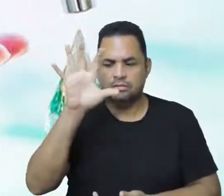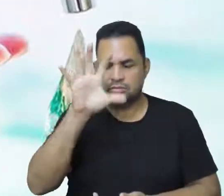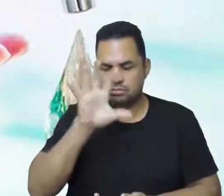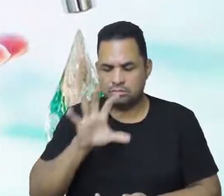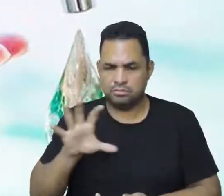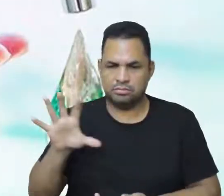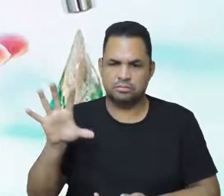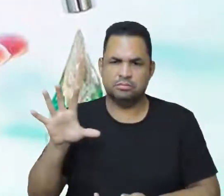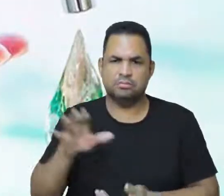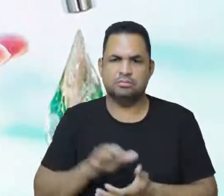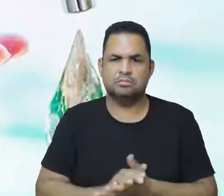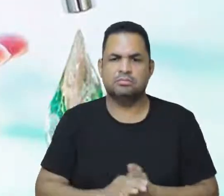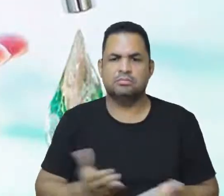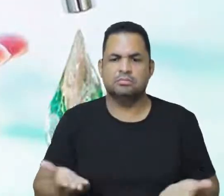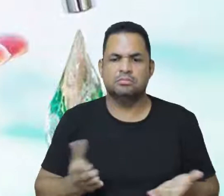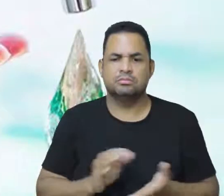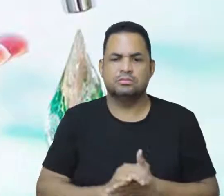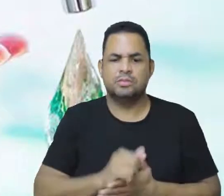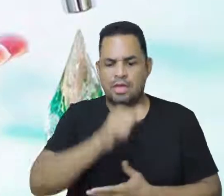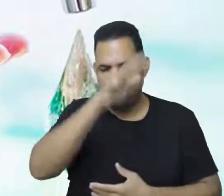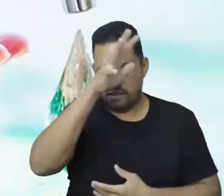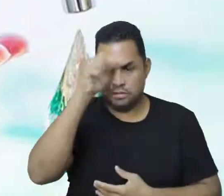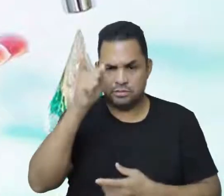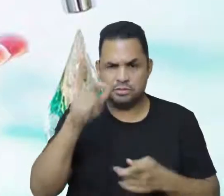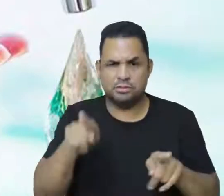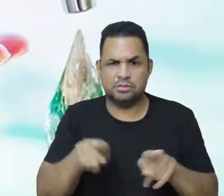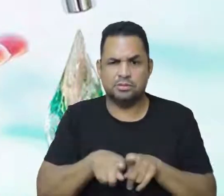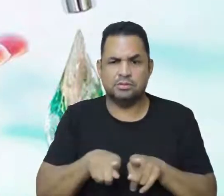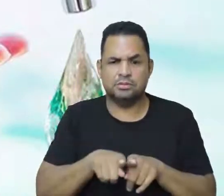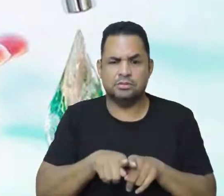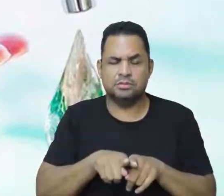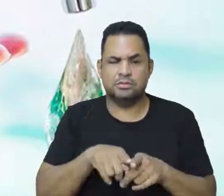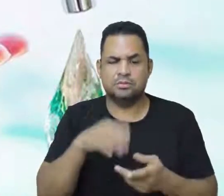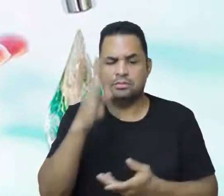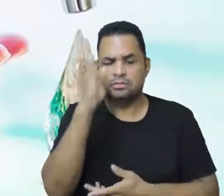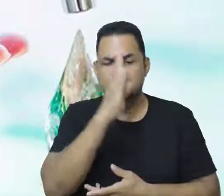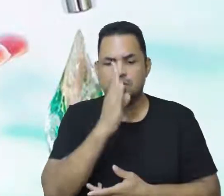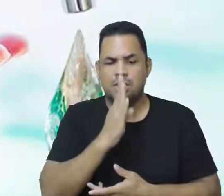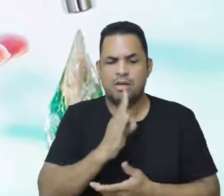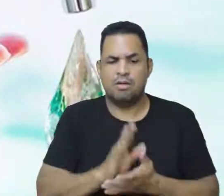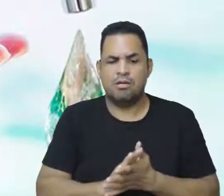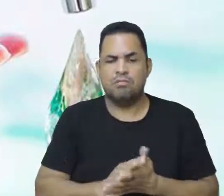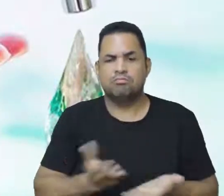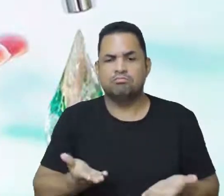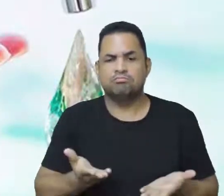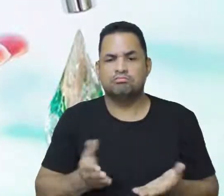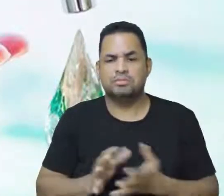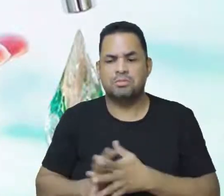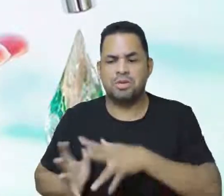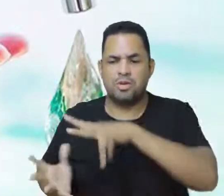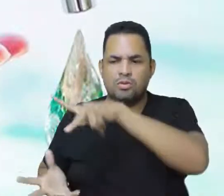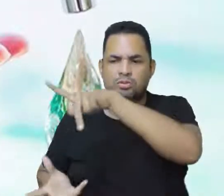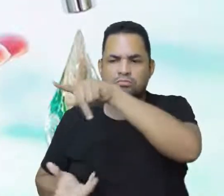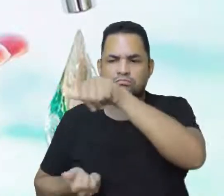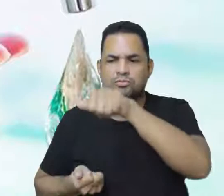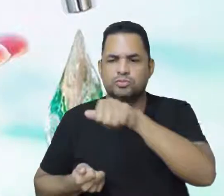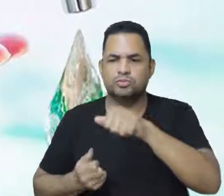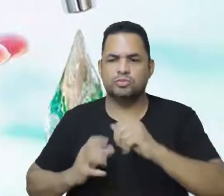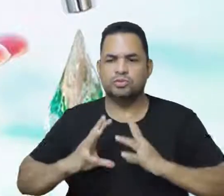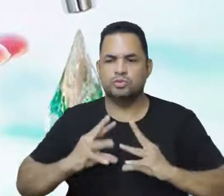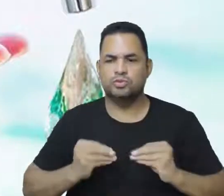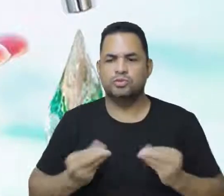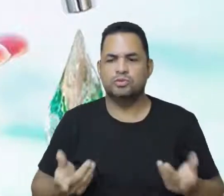regional, que é a Amazônia, o nacional, que é o Brasil, e o global.